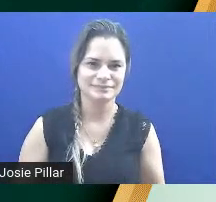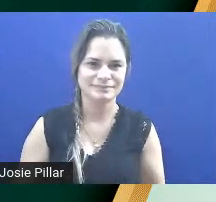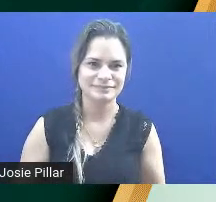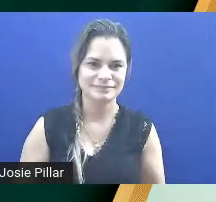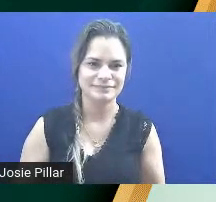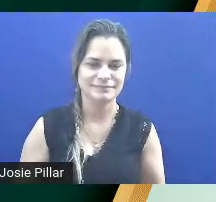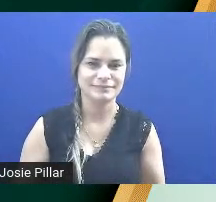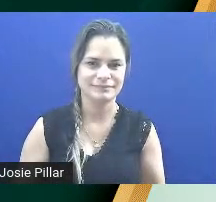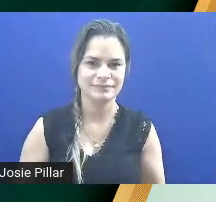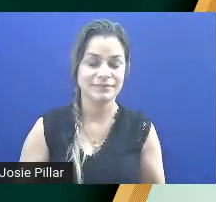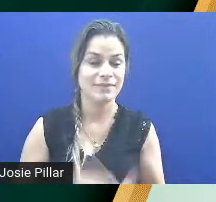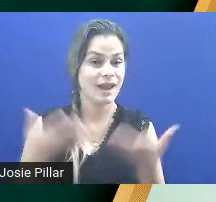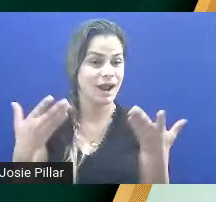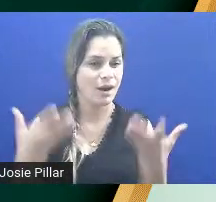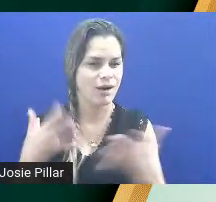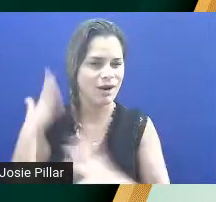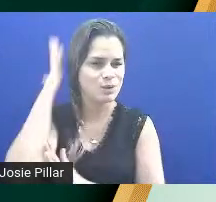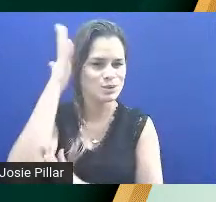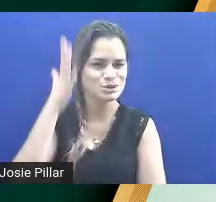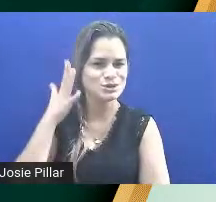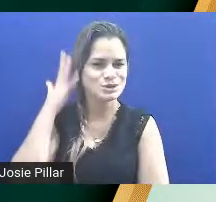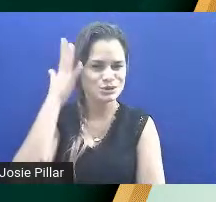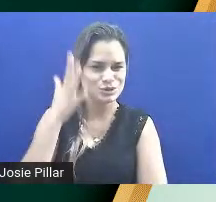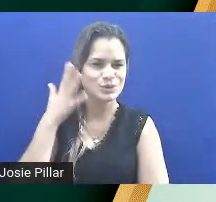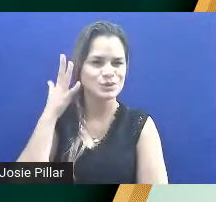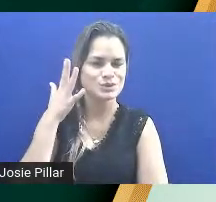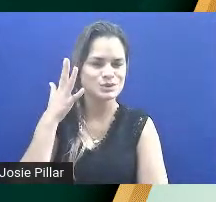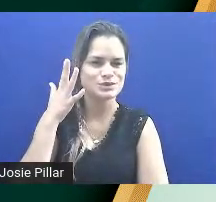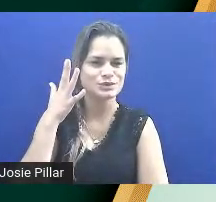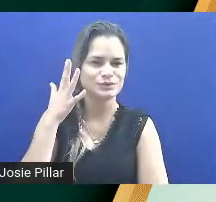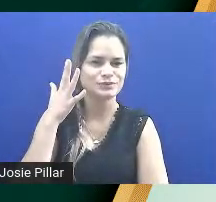Ouviremos agora o discurso da oradora da turma,